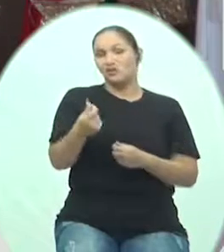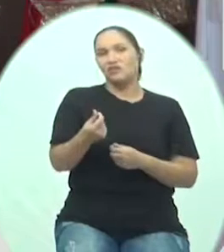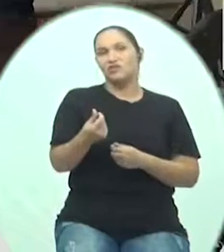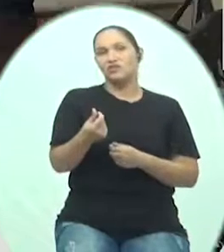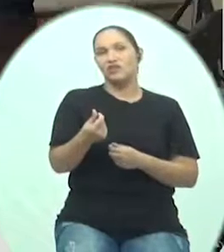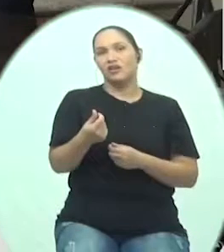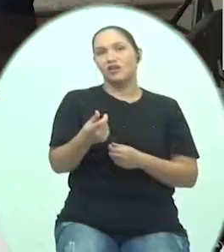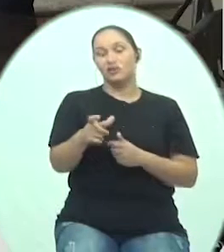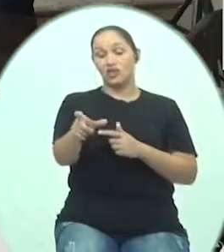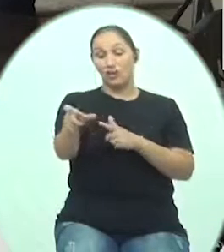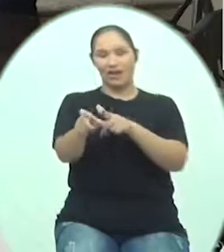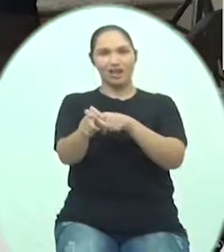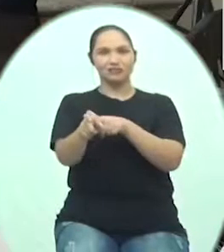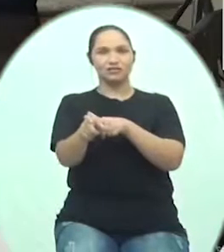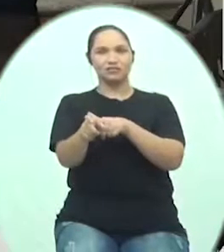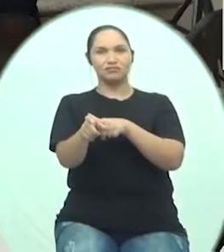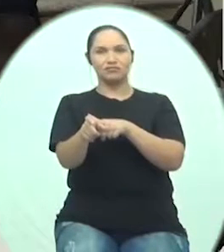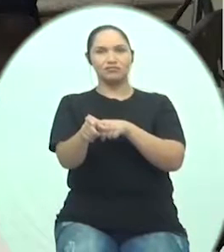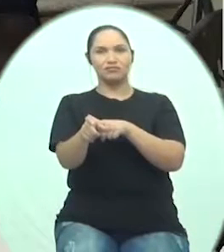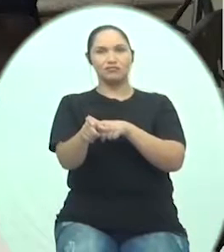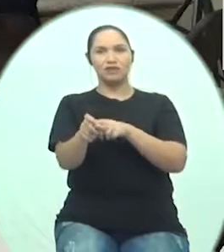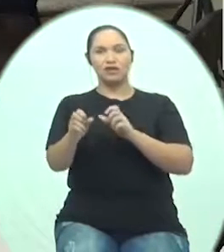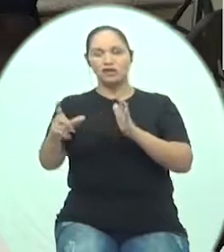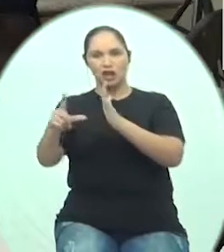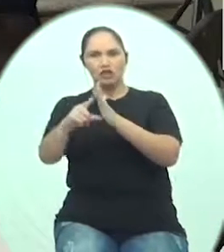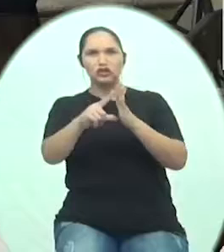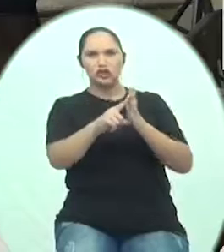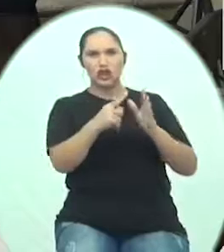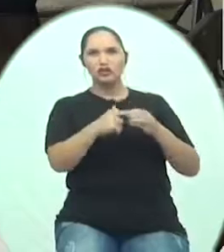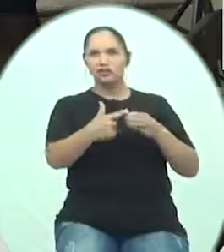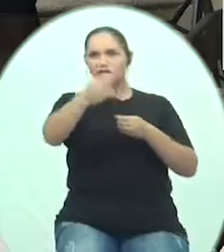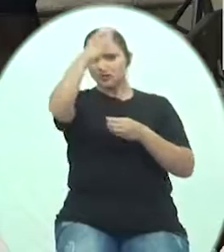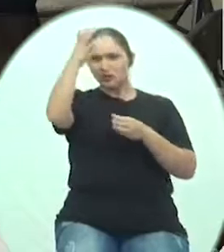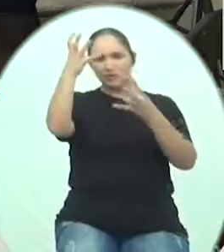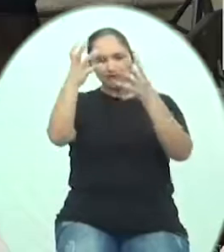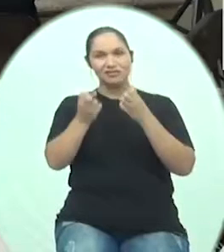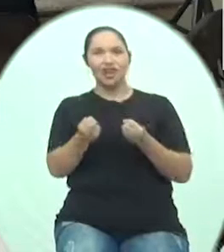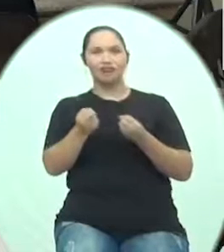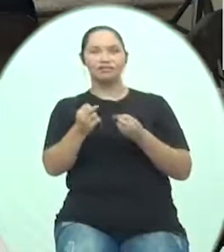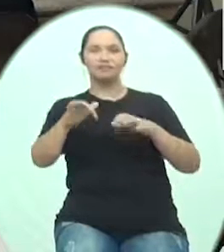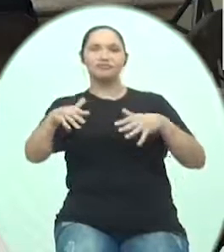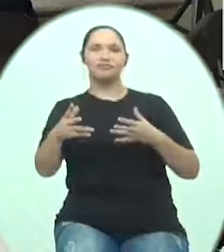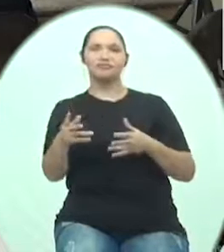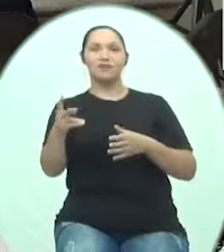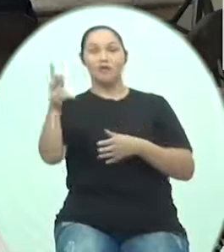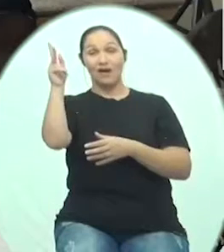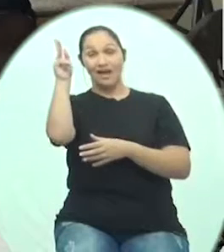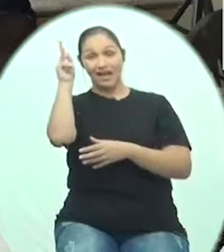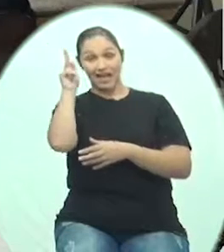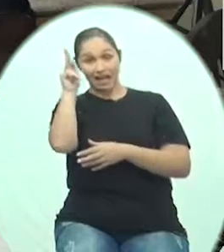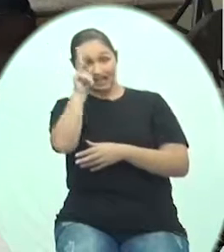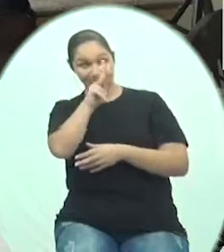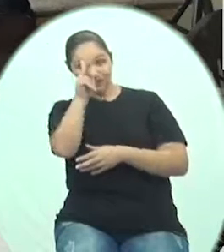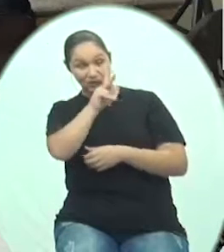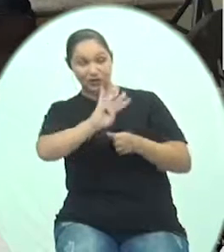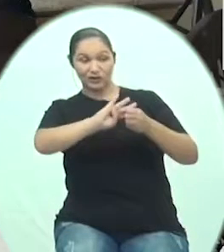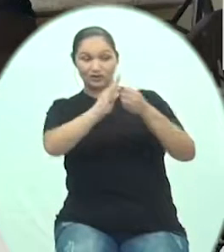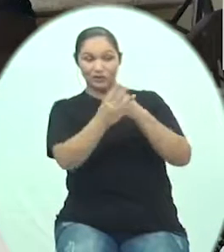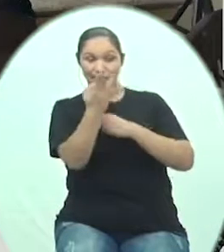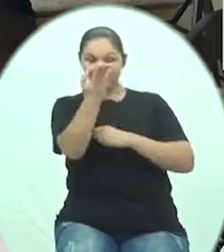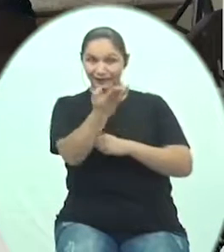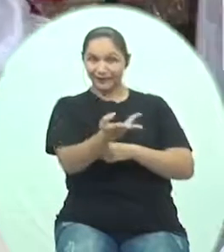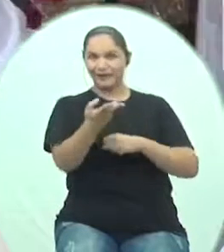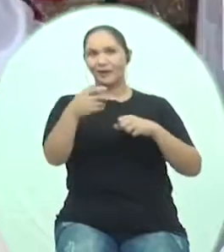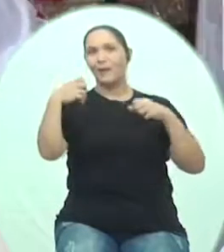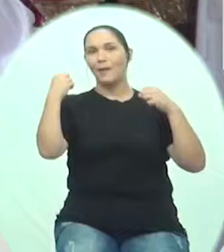depois ir lá resgatar esses valores então a história do bairro Santo Antônio poderia ser complementada E aí vai o nosso